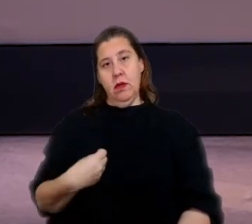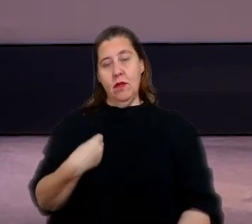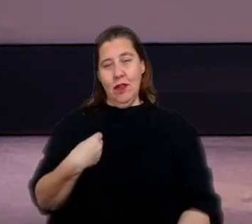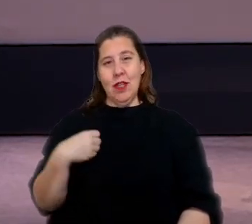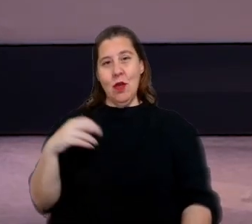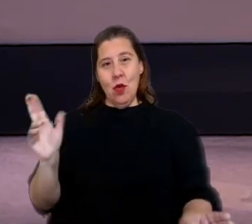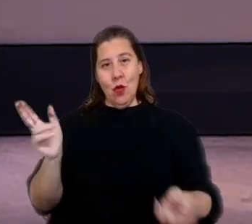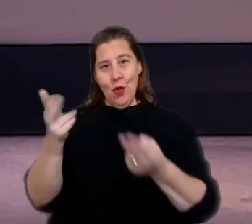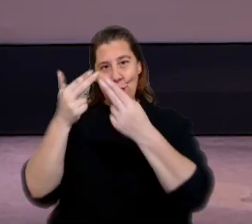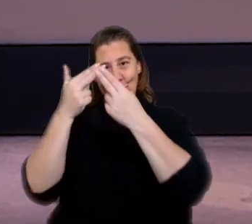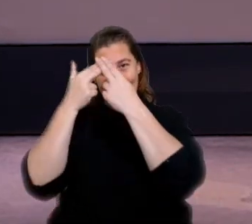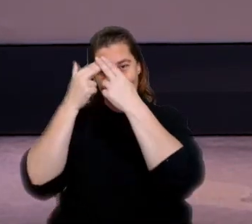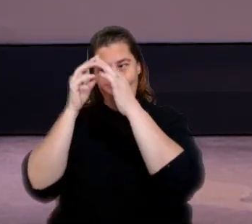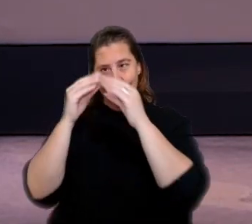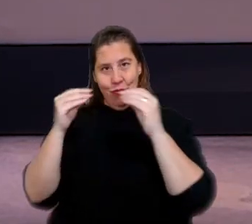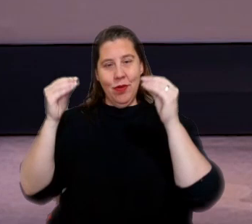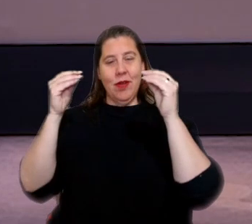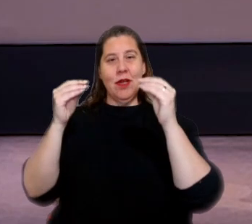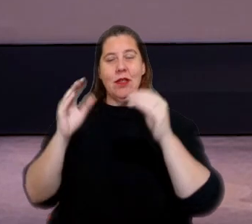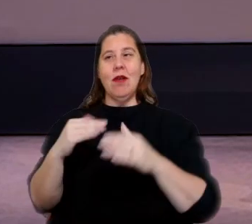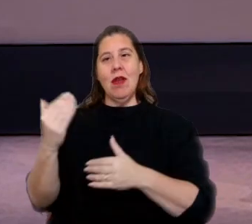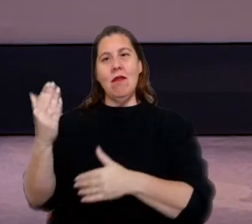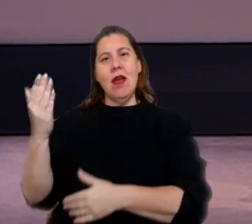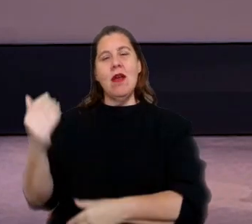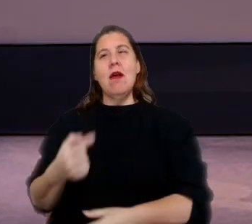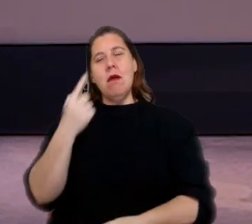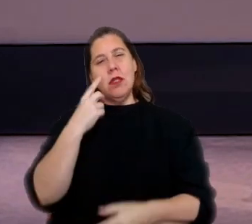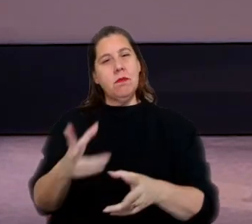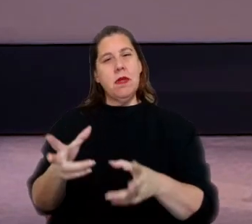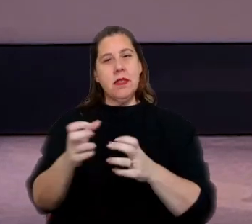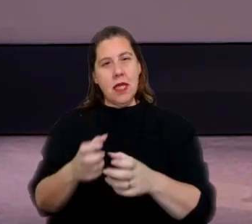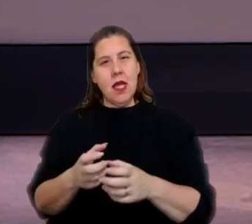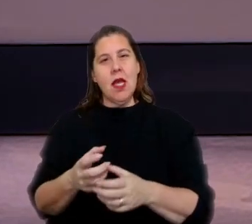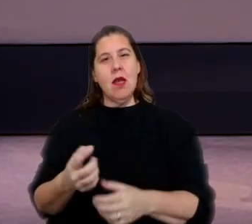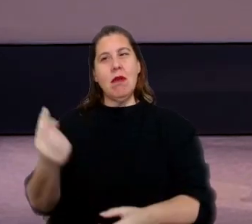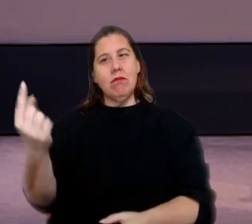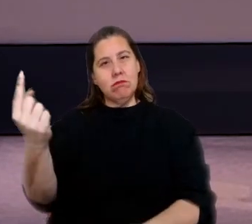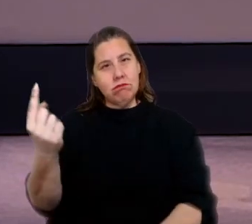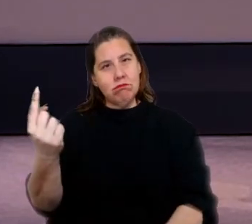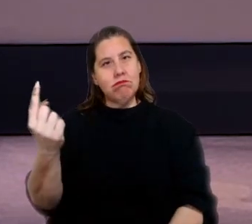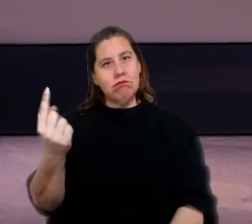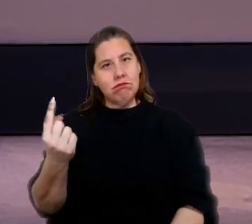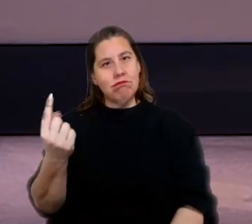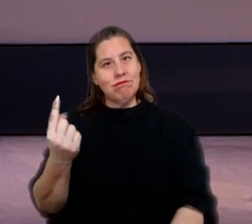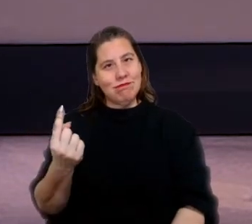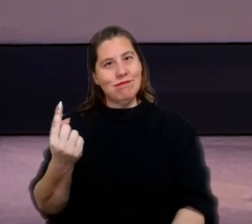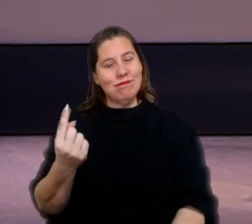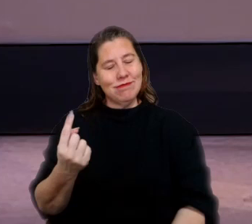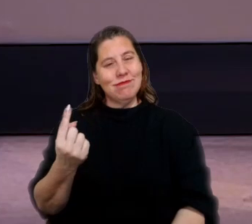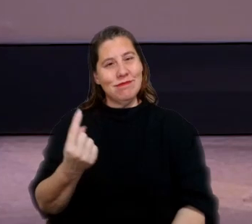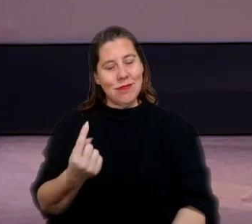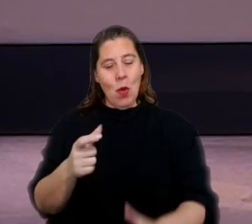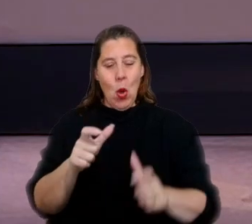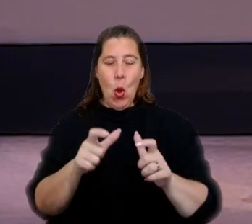para destraumatizar o possível trauma. Então, ele vai voltando, a gente vê várias cenas que ele volta ali para o